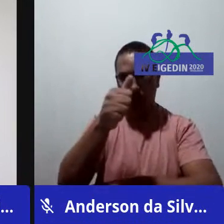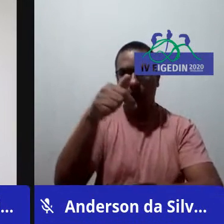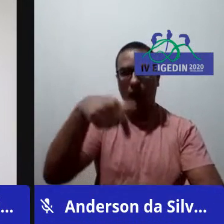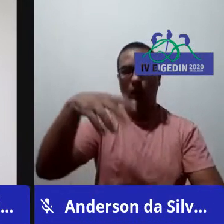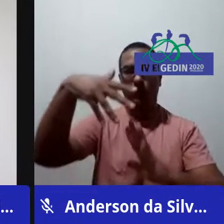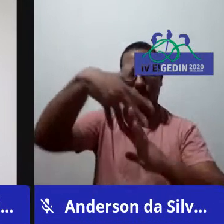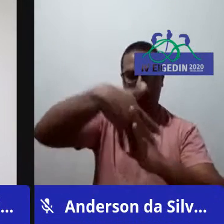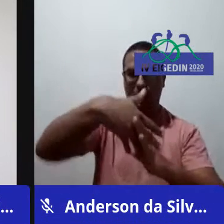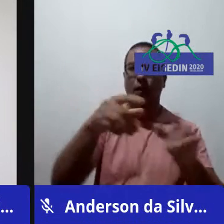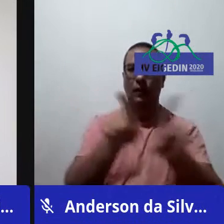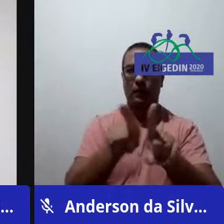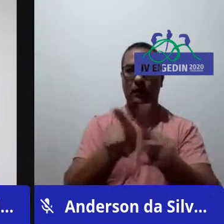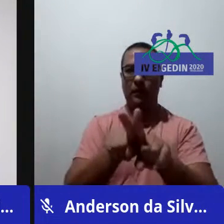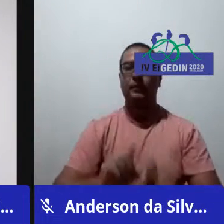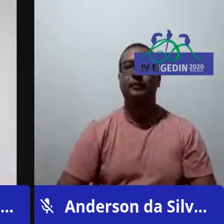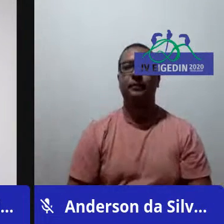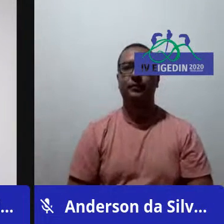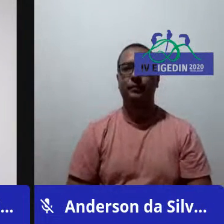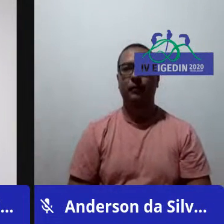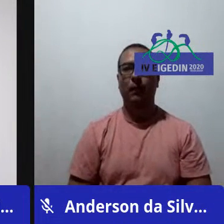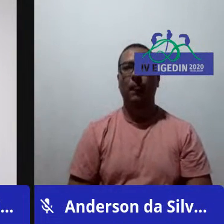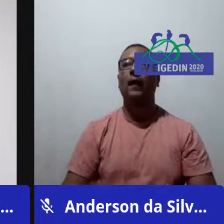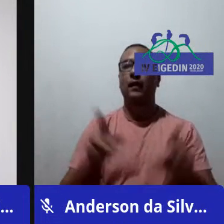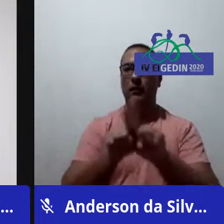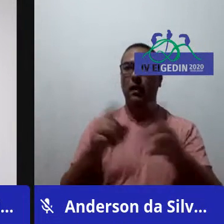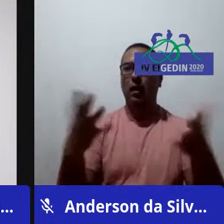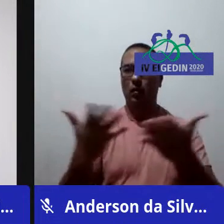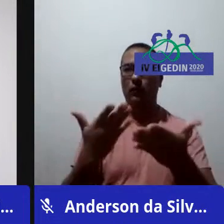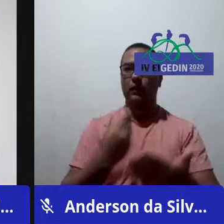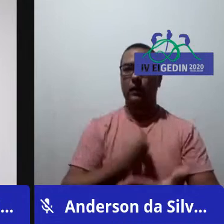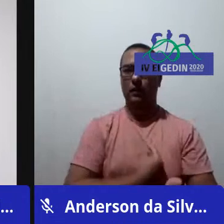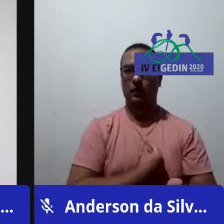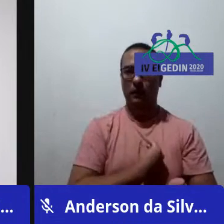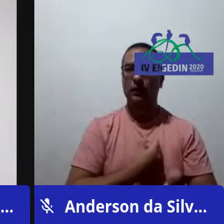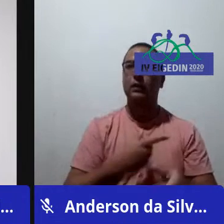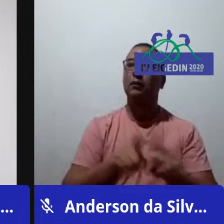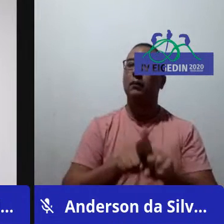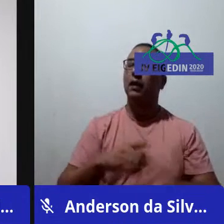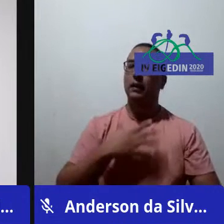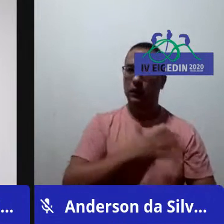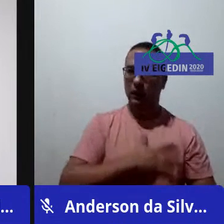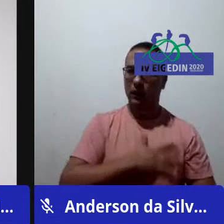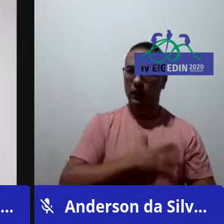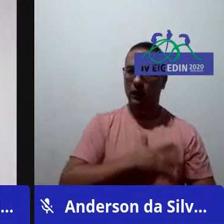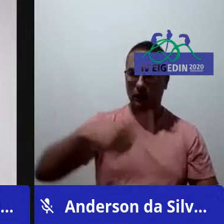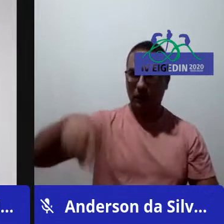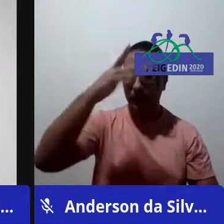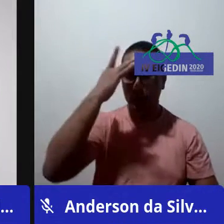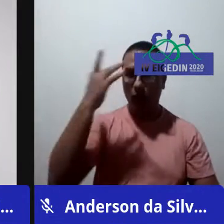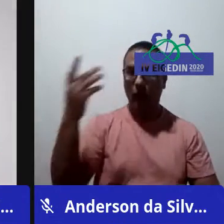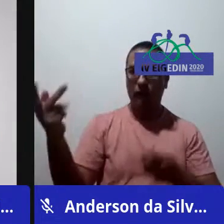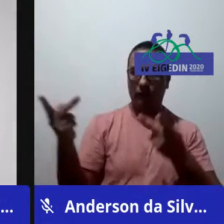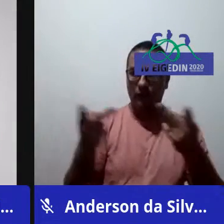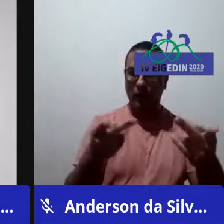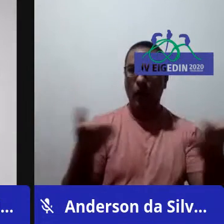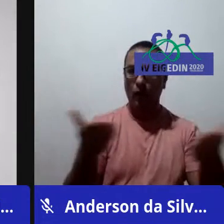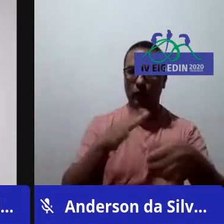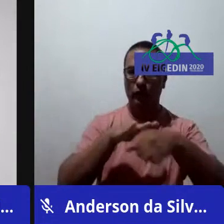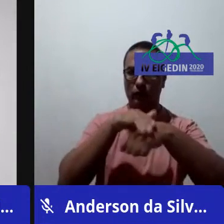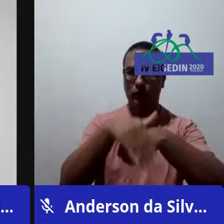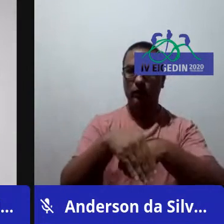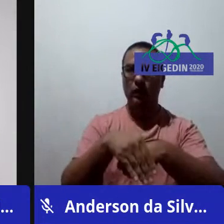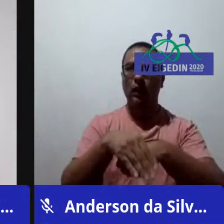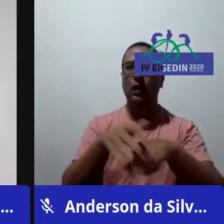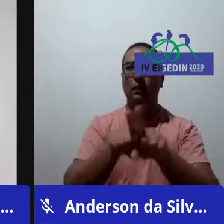também. Nós temos a satisfação de apresentar os nossos convidados dessa noite. O